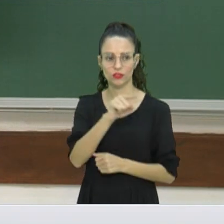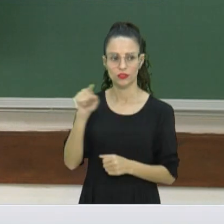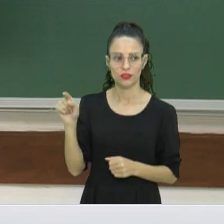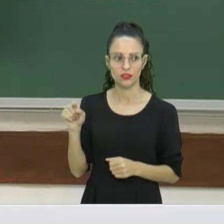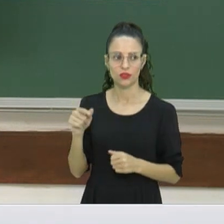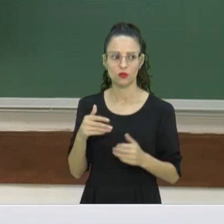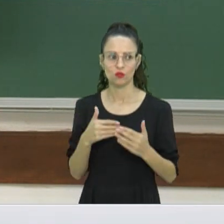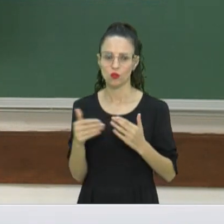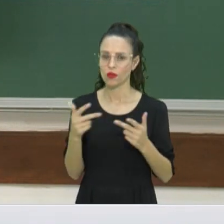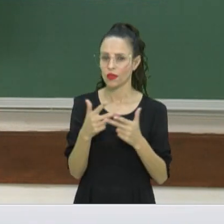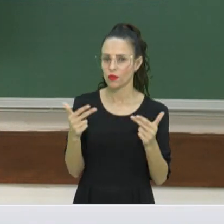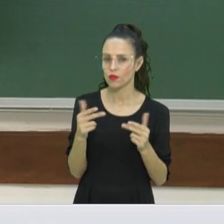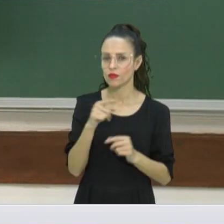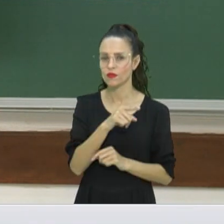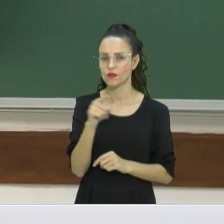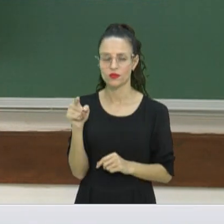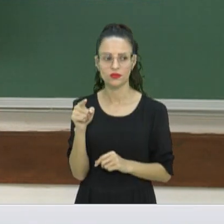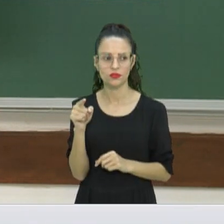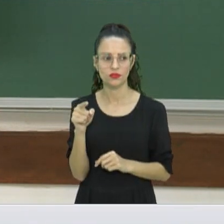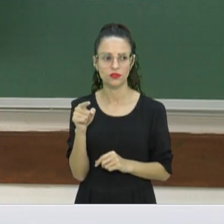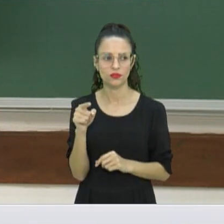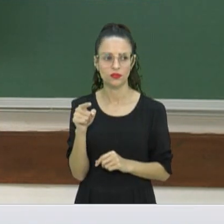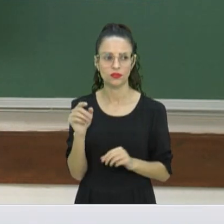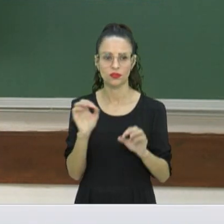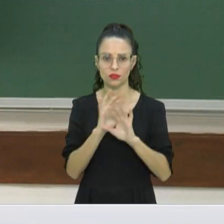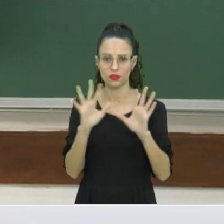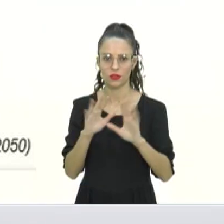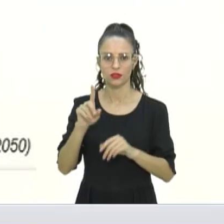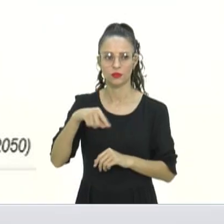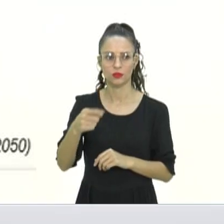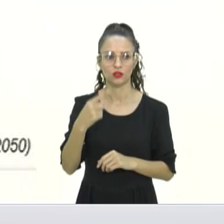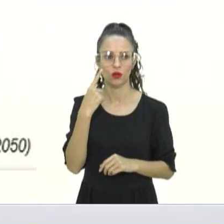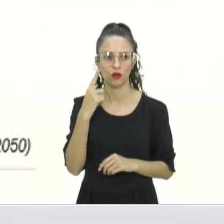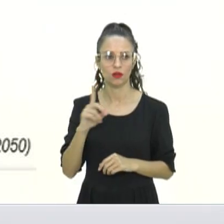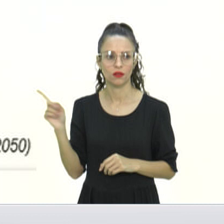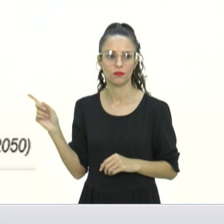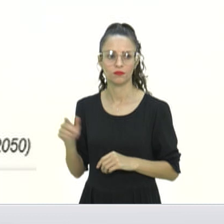aí qualquer coisa a gente se esclarece depois. Veja bem.